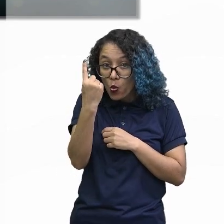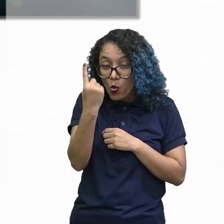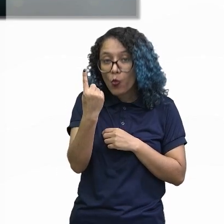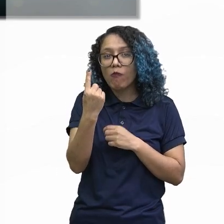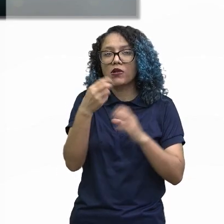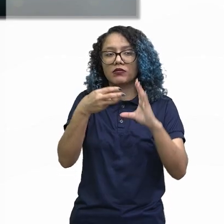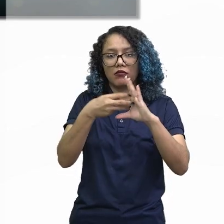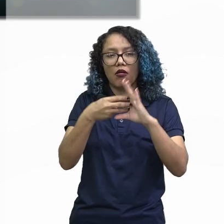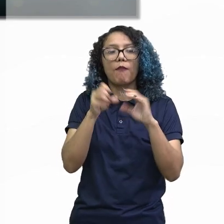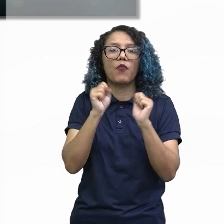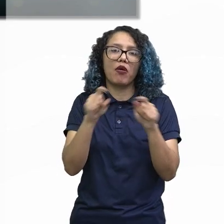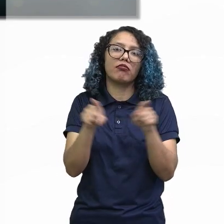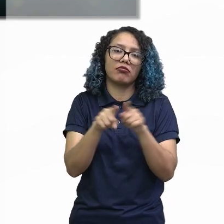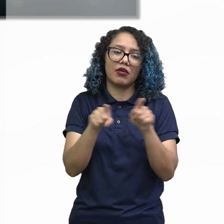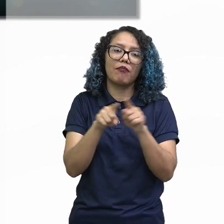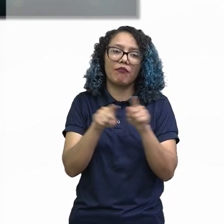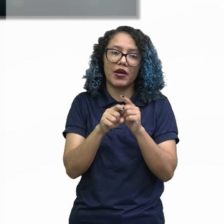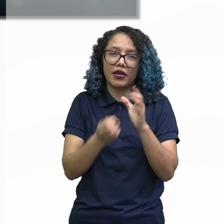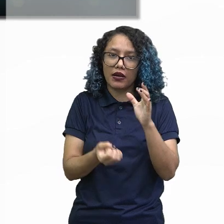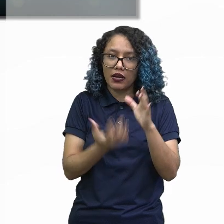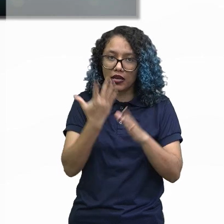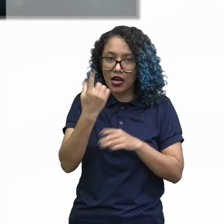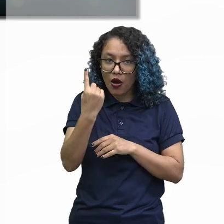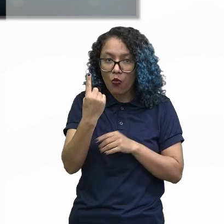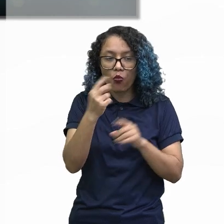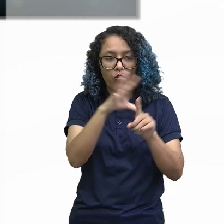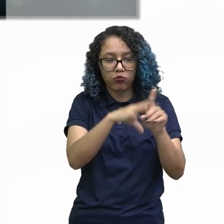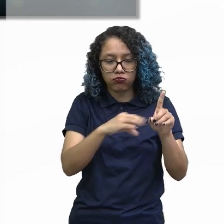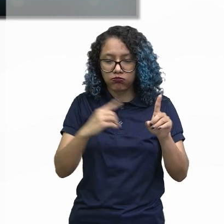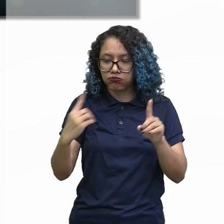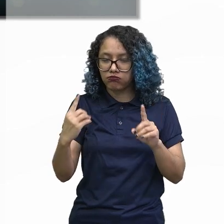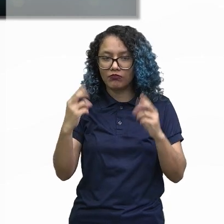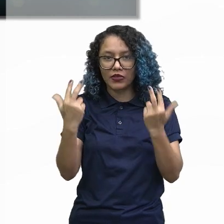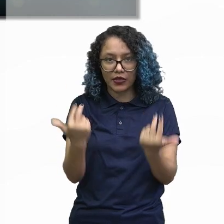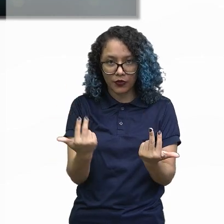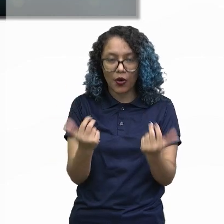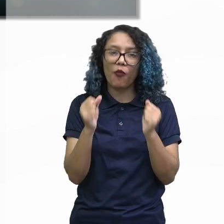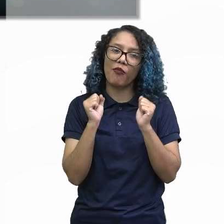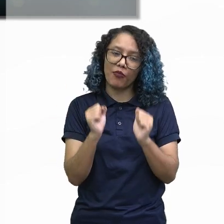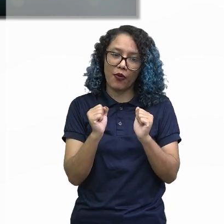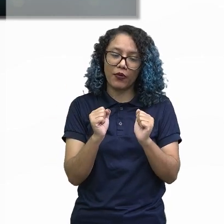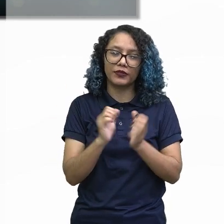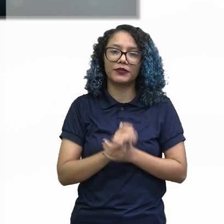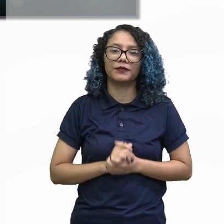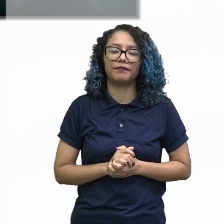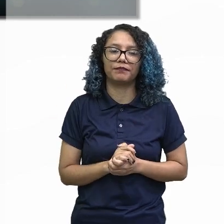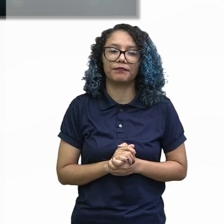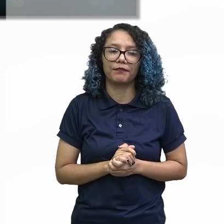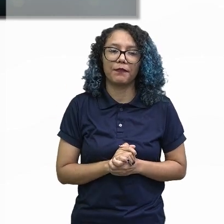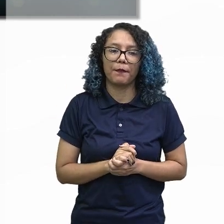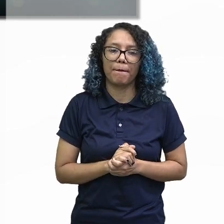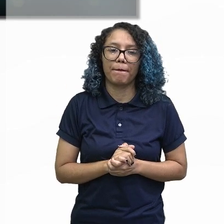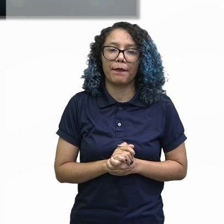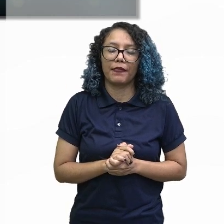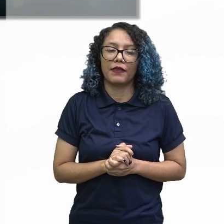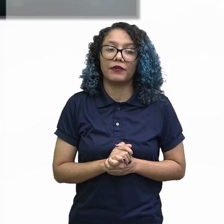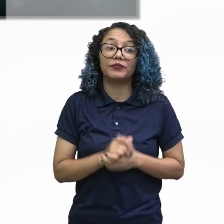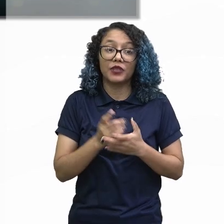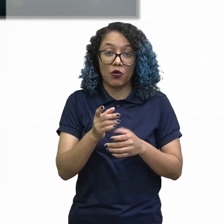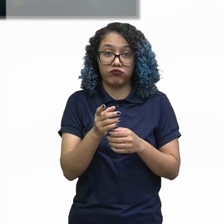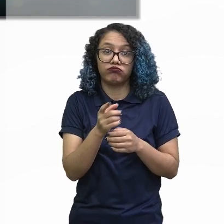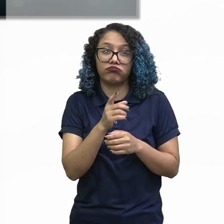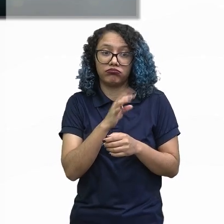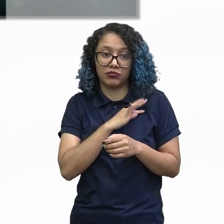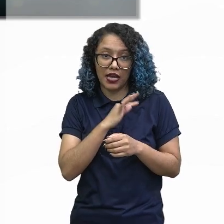gente pode também gerar um indivíduo idêntico. Esses clones, né, não somente produzidos por técnicas de engenharia